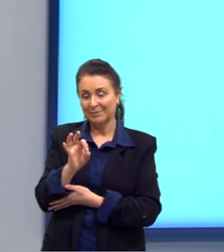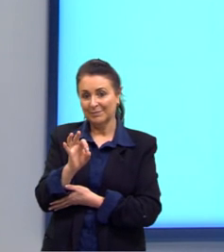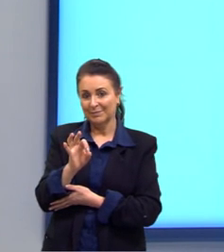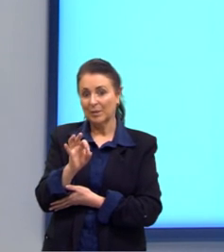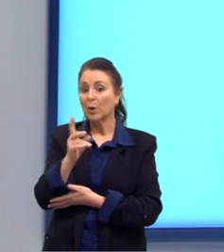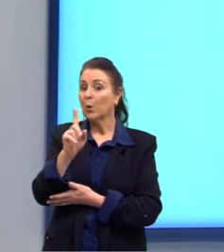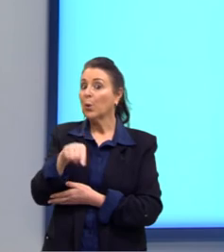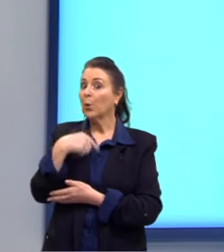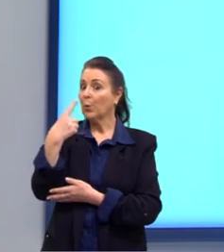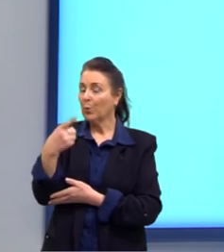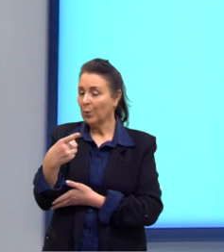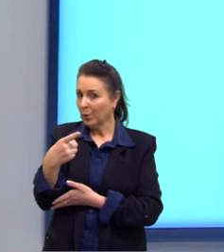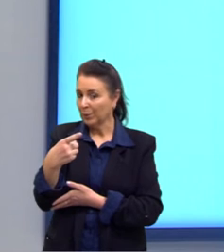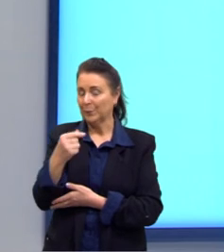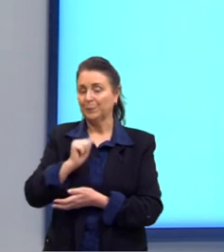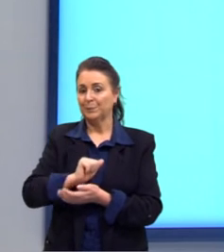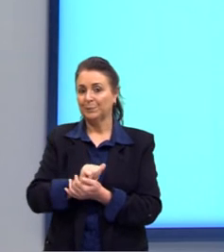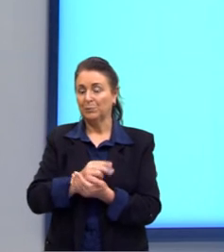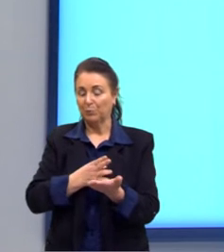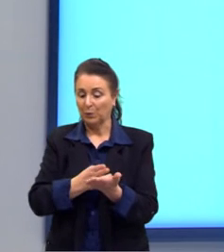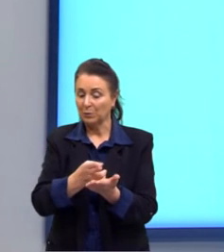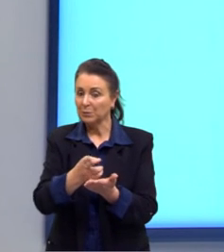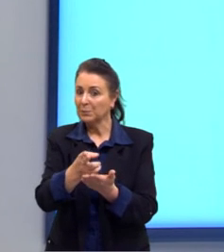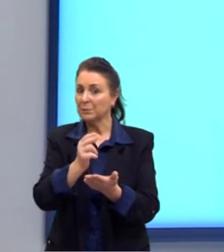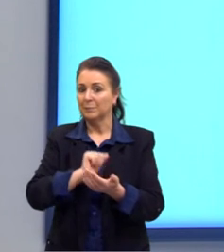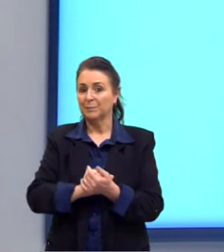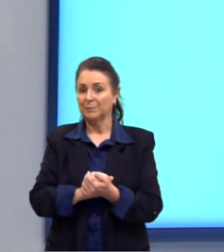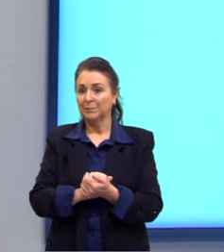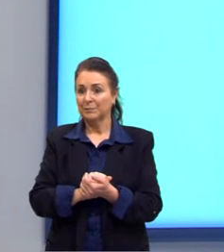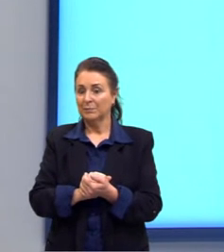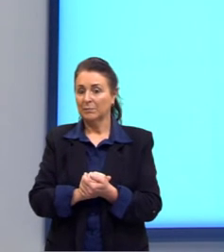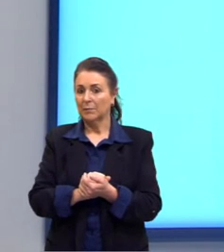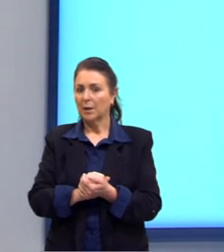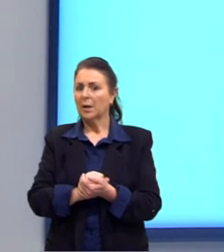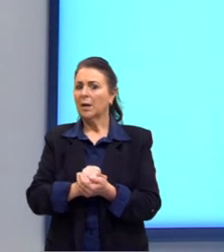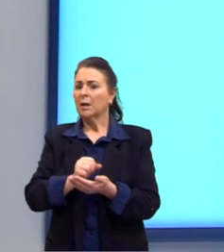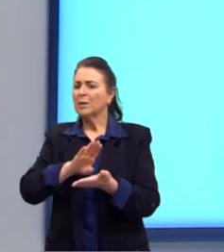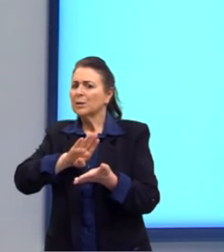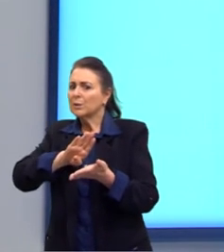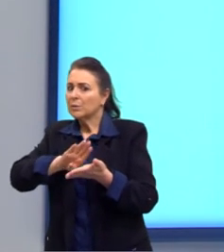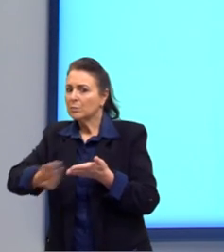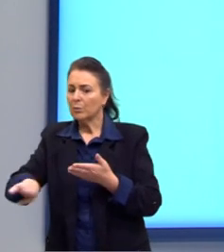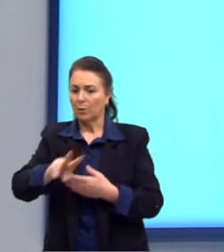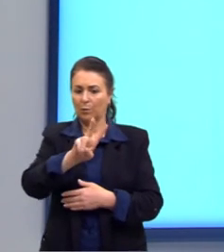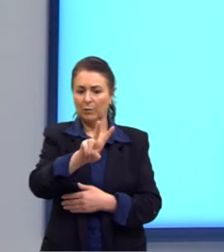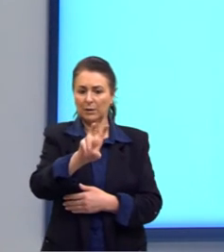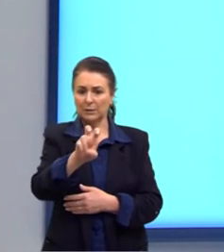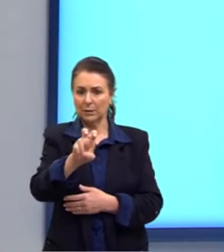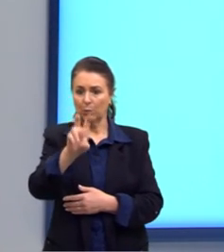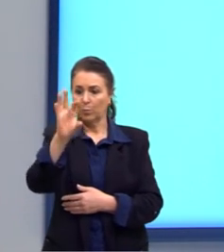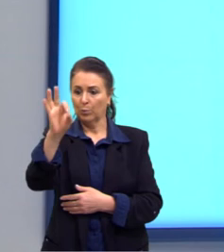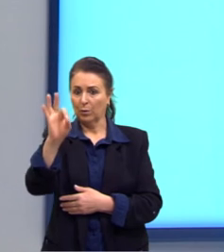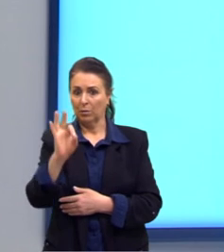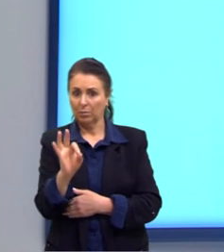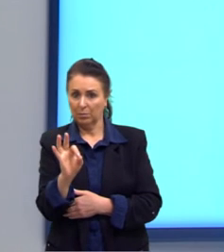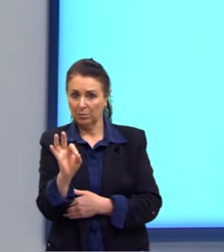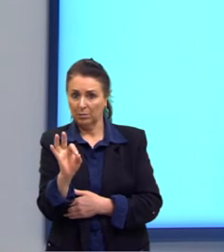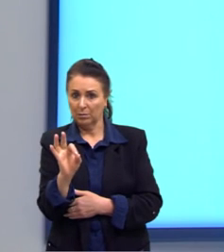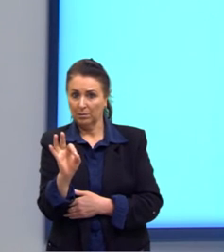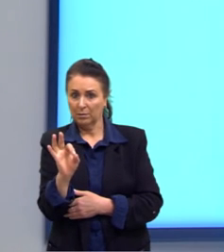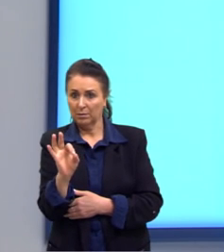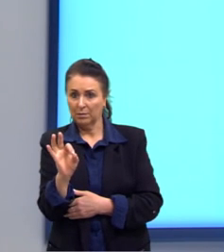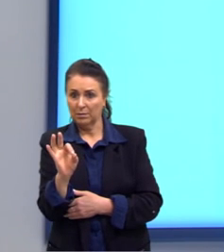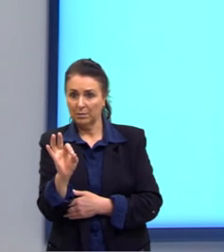o próximo passo bom então se excluiu aquele 25% ali